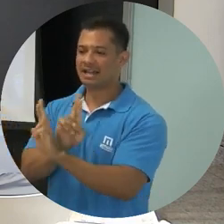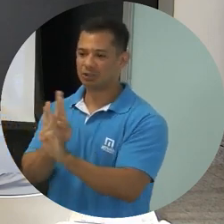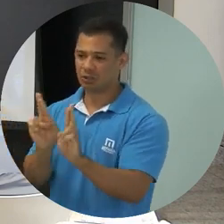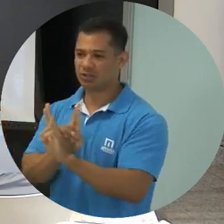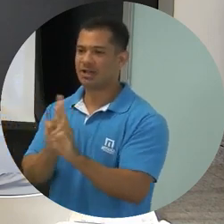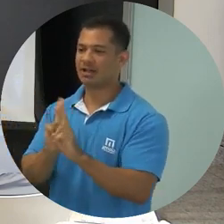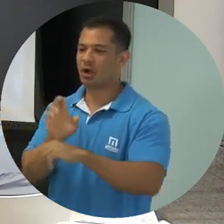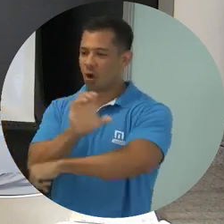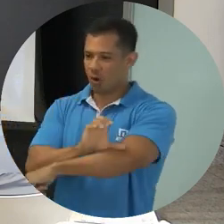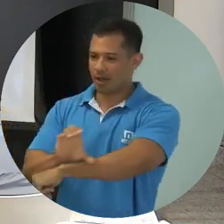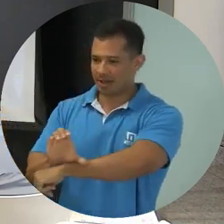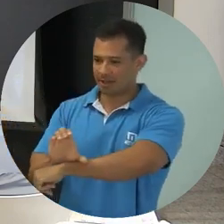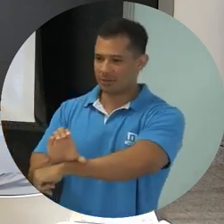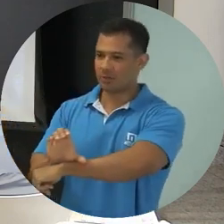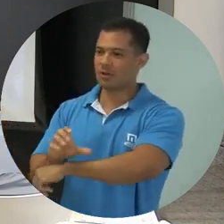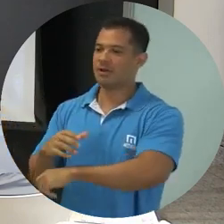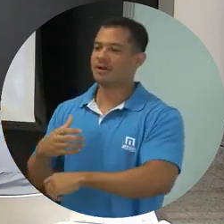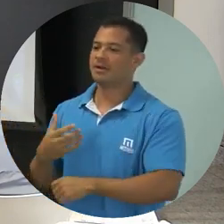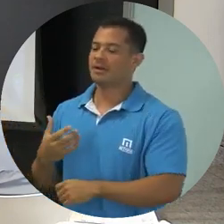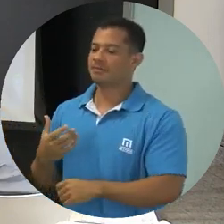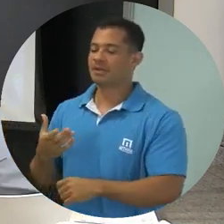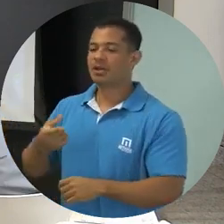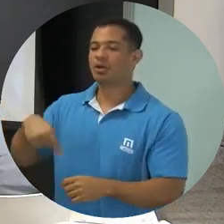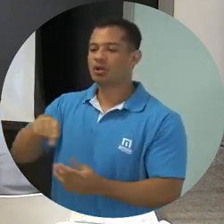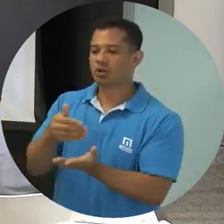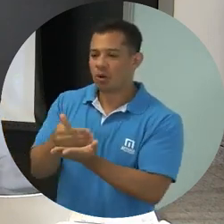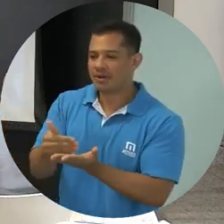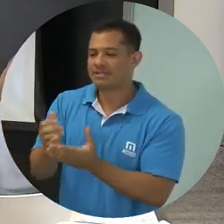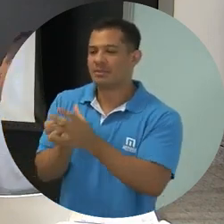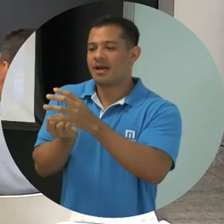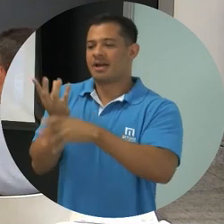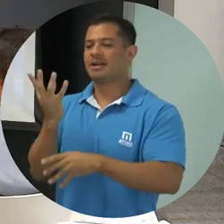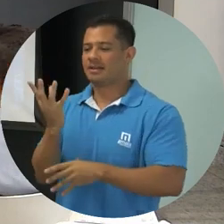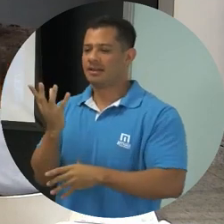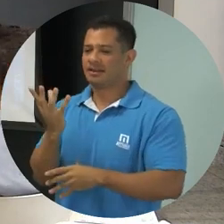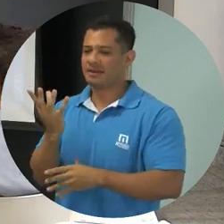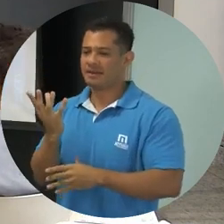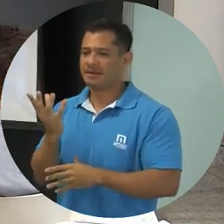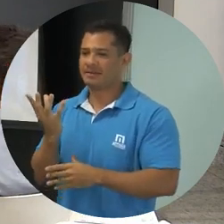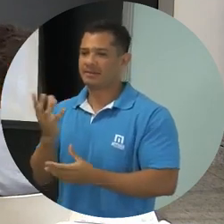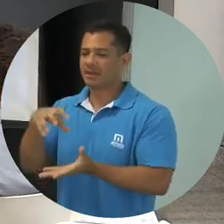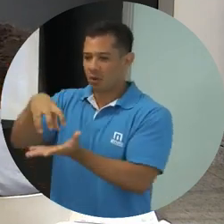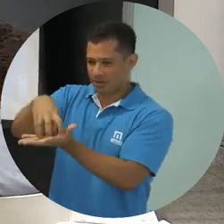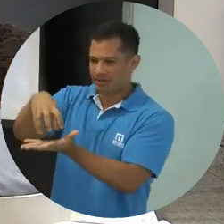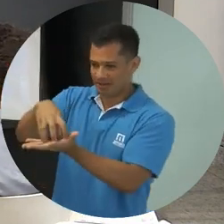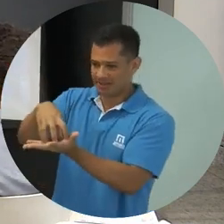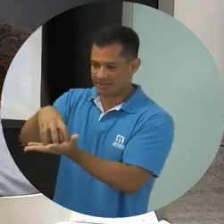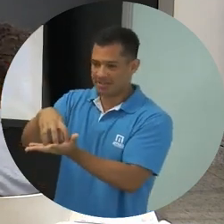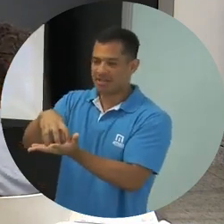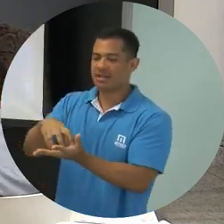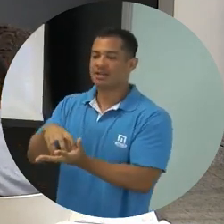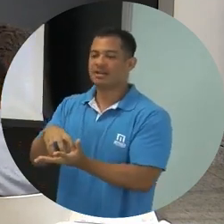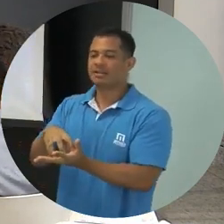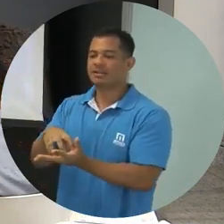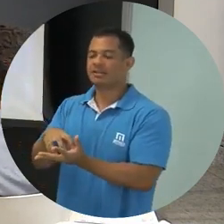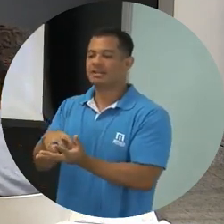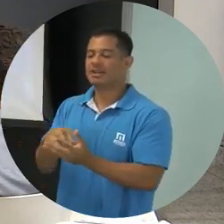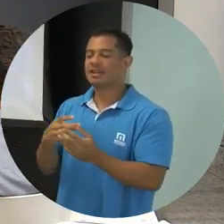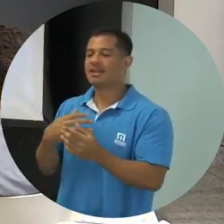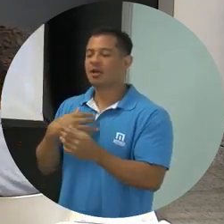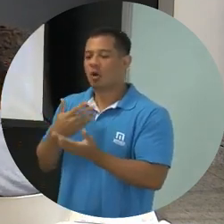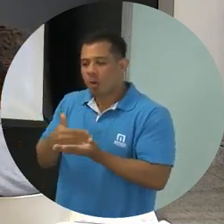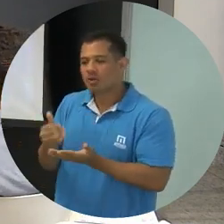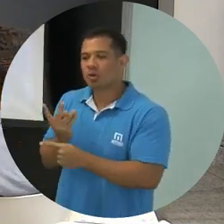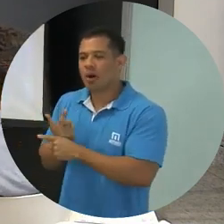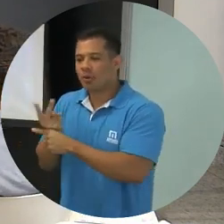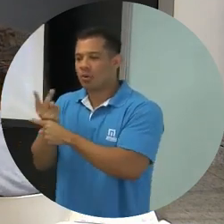a concreto, e então criamos a unidade e começamos a procurar empresas,